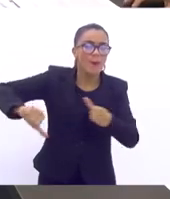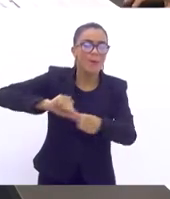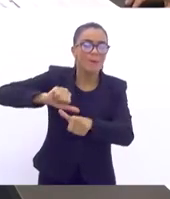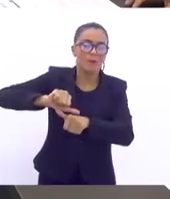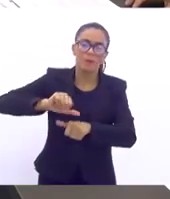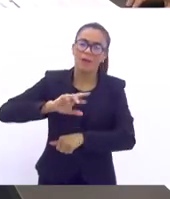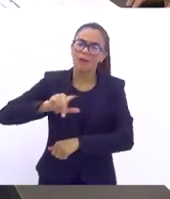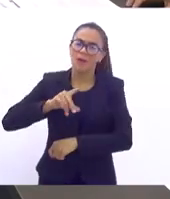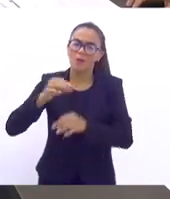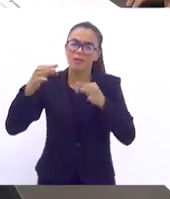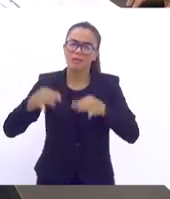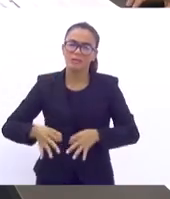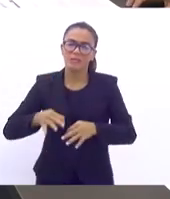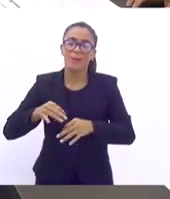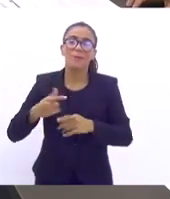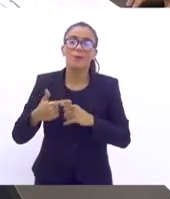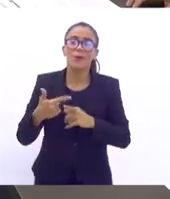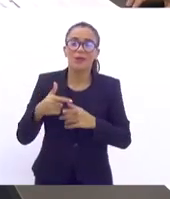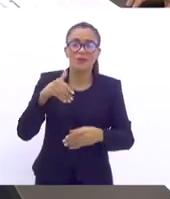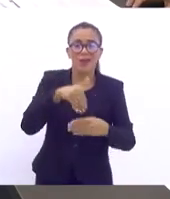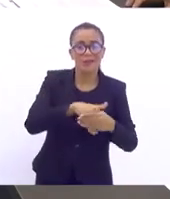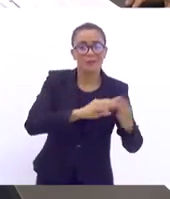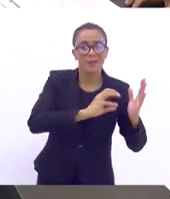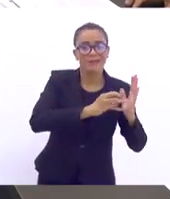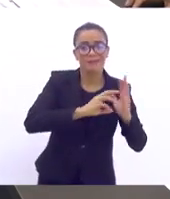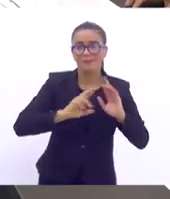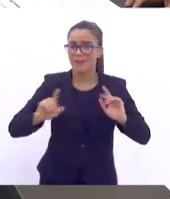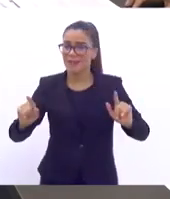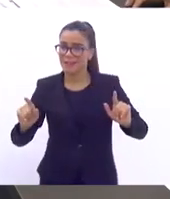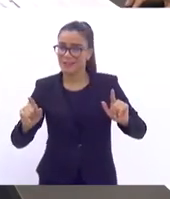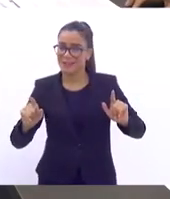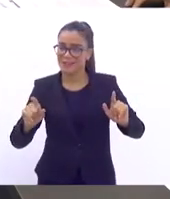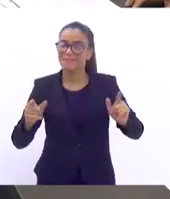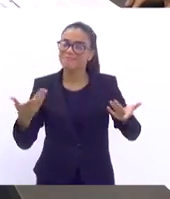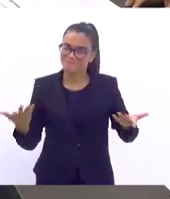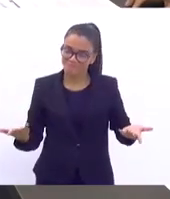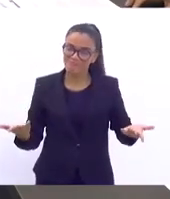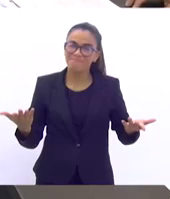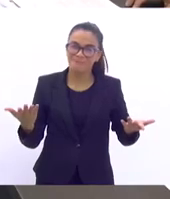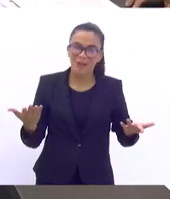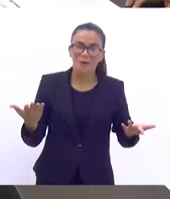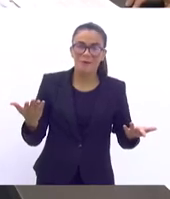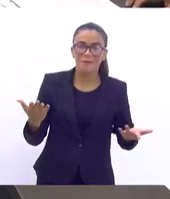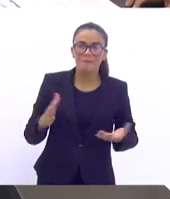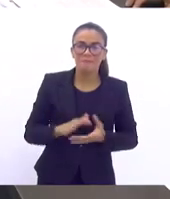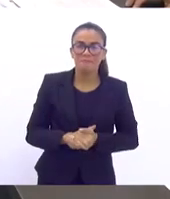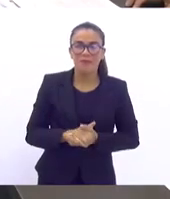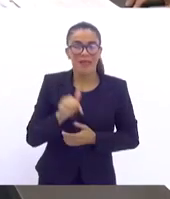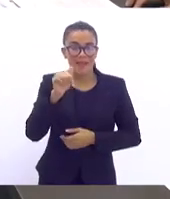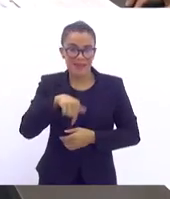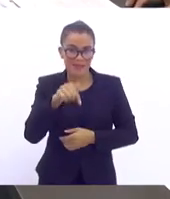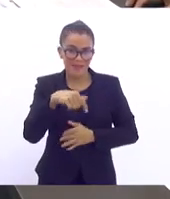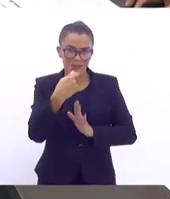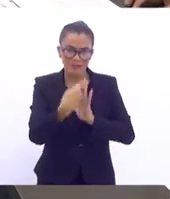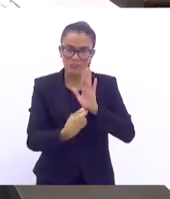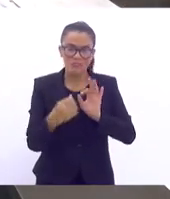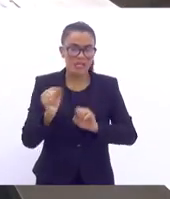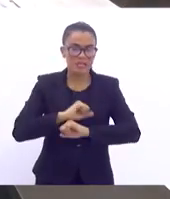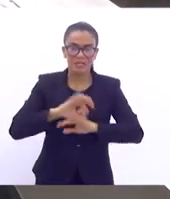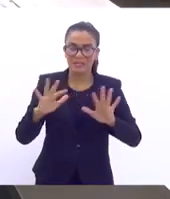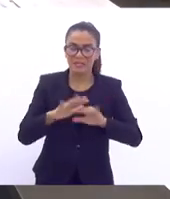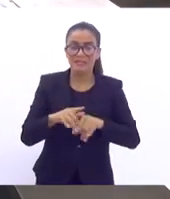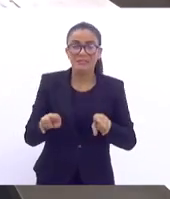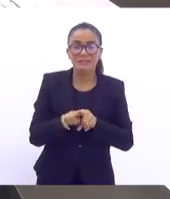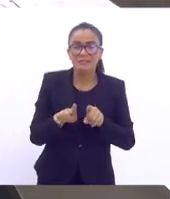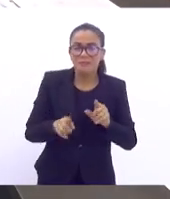necessariamente é a mesma relação até porque foi eleito por partido diferente por condições diferentes então a temporalidade da frente tá aqui construída eu só